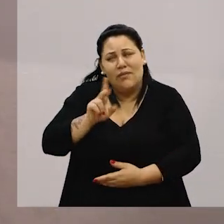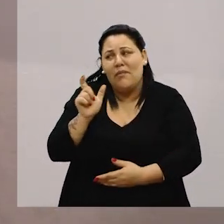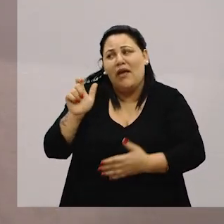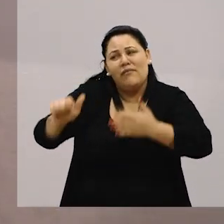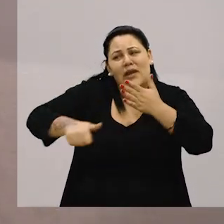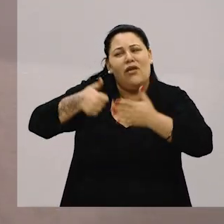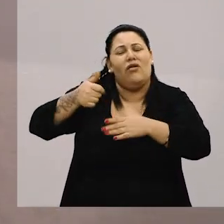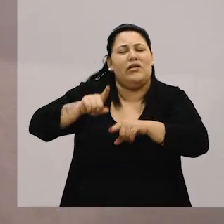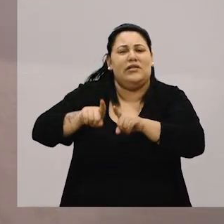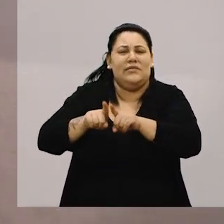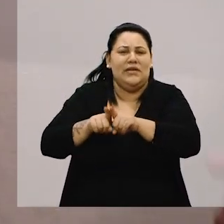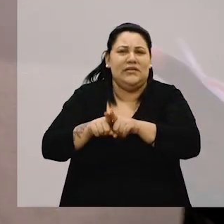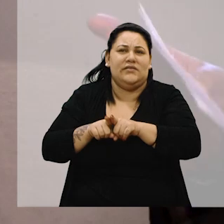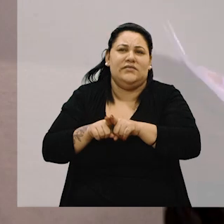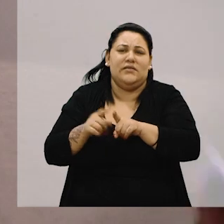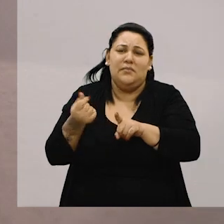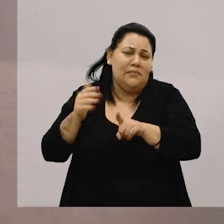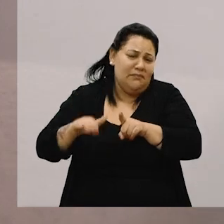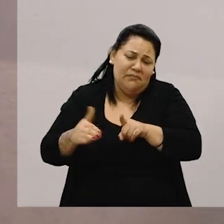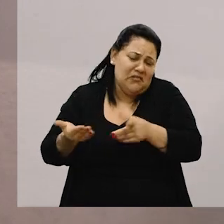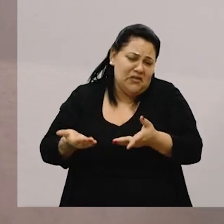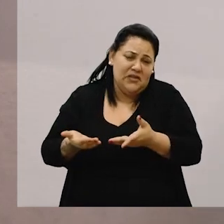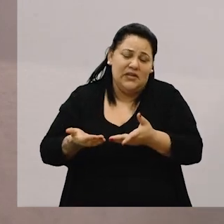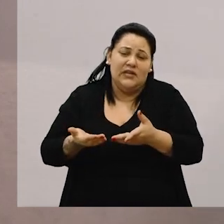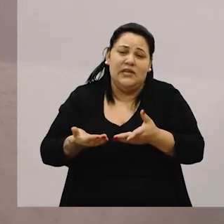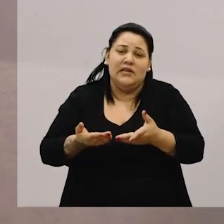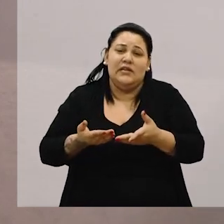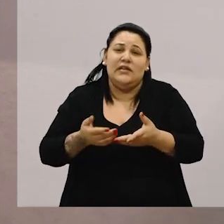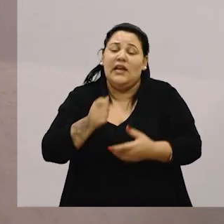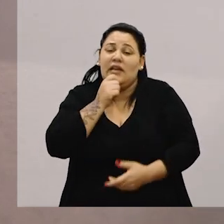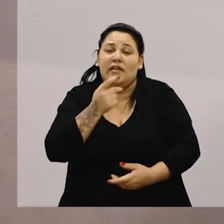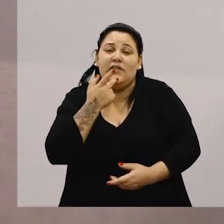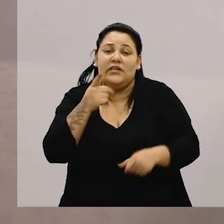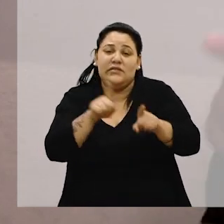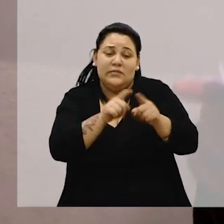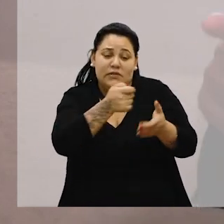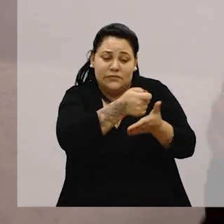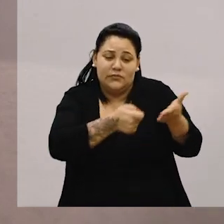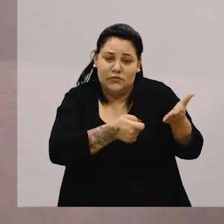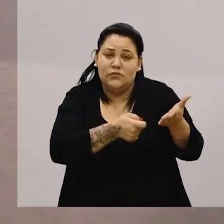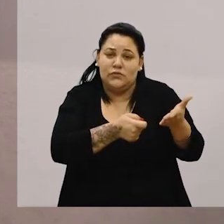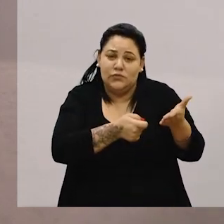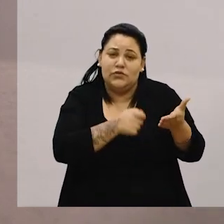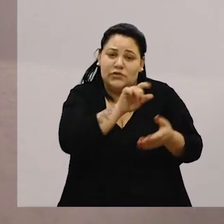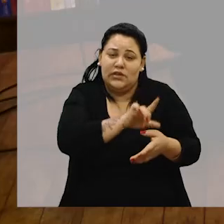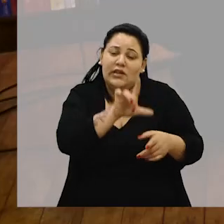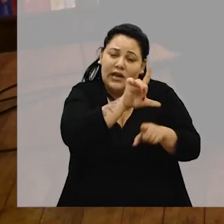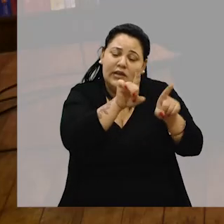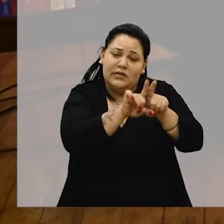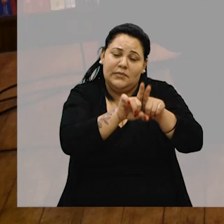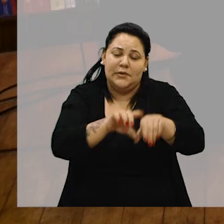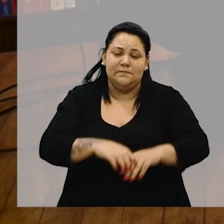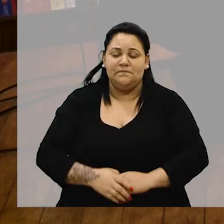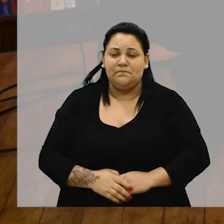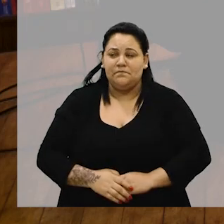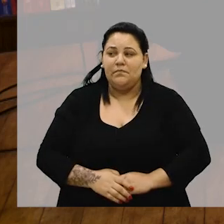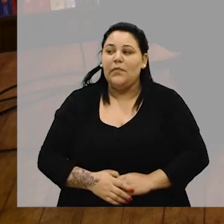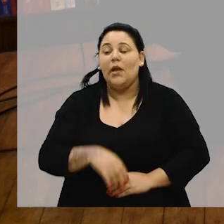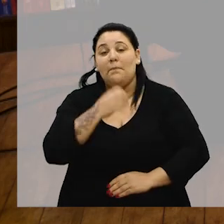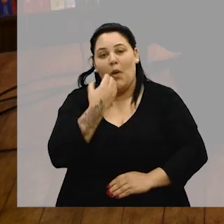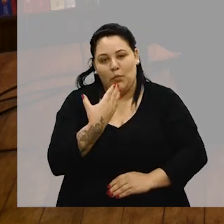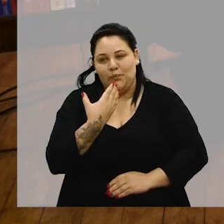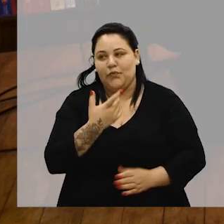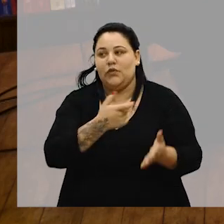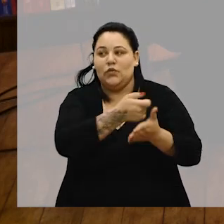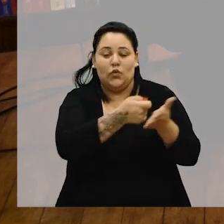para usar um termo melhor, e ainda voltando na ideia dos concursos literários como um celeiro de escritores?